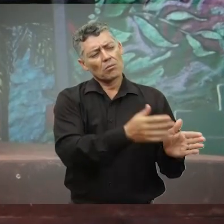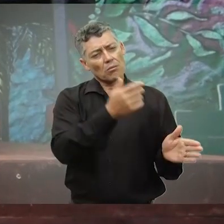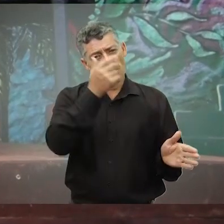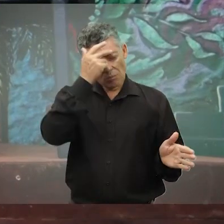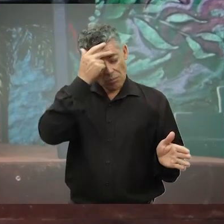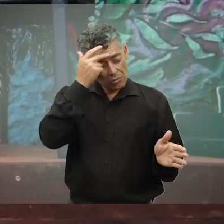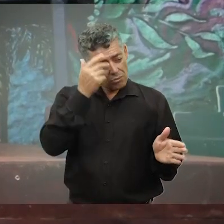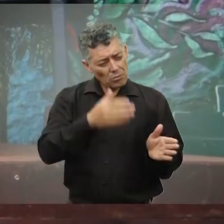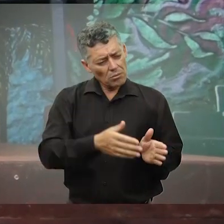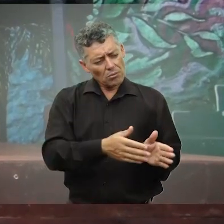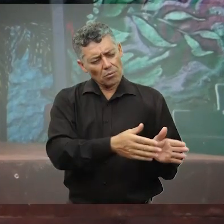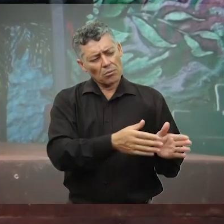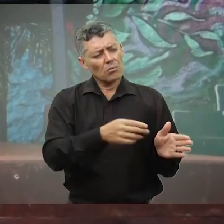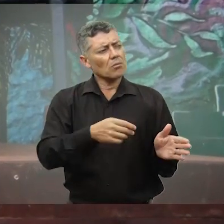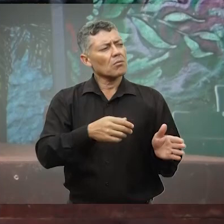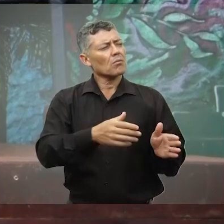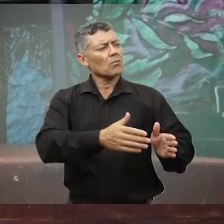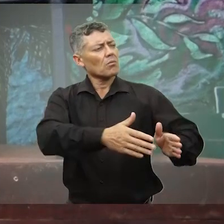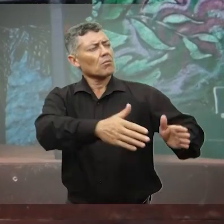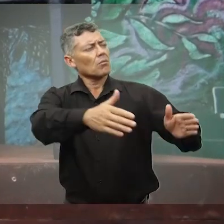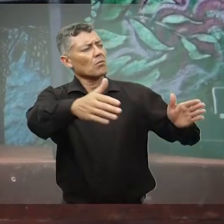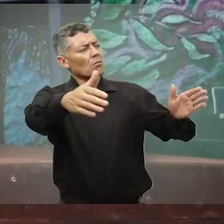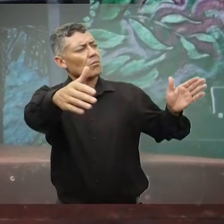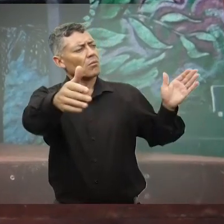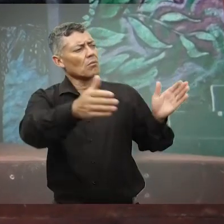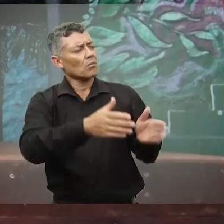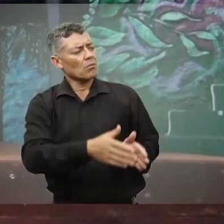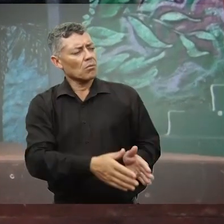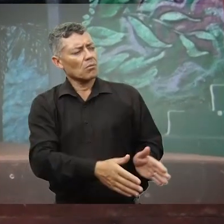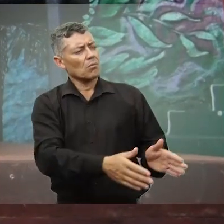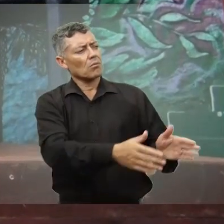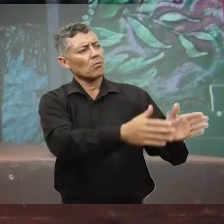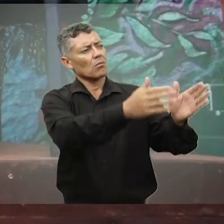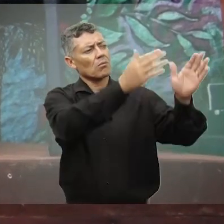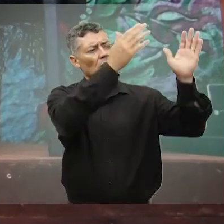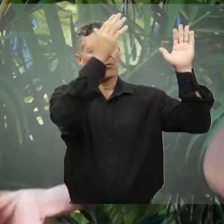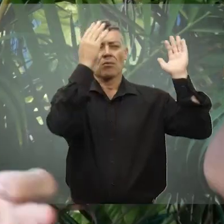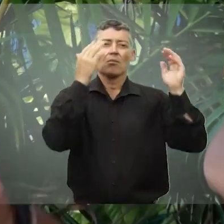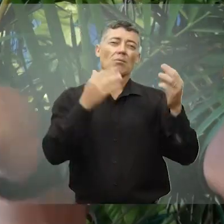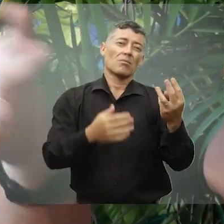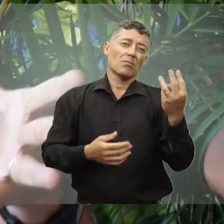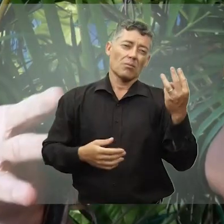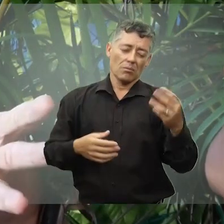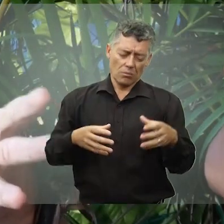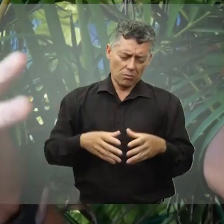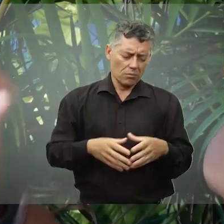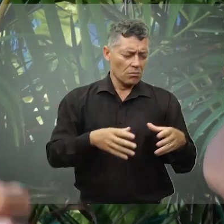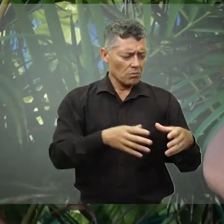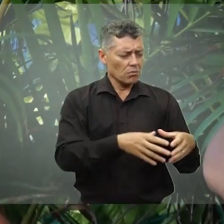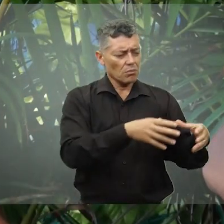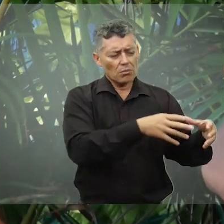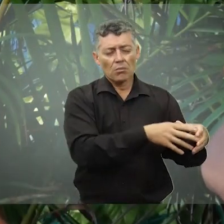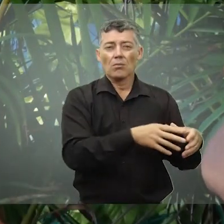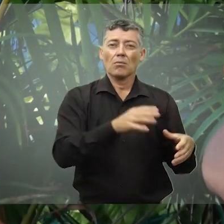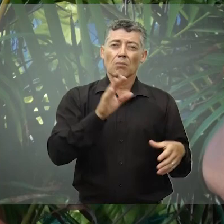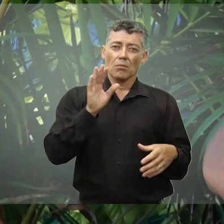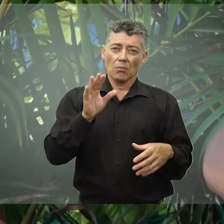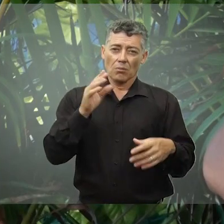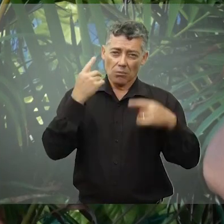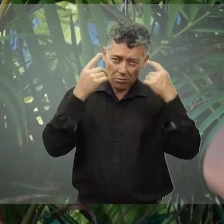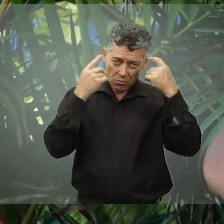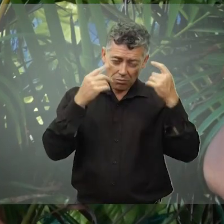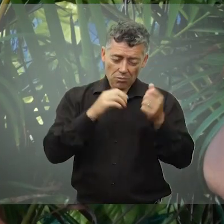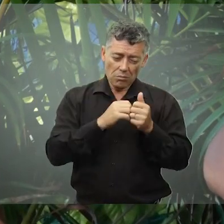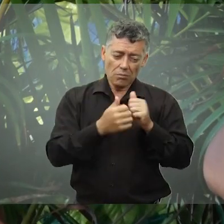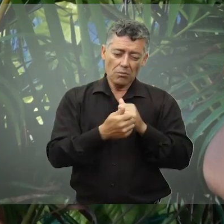tudo bem que o corredor aqui em Natal era enorme, né? Que você passava 3 vãos de camarote e você tinha que passar ali. Mas não, a minha preocupação sempre